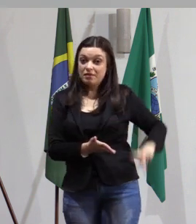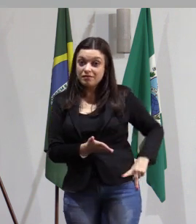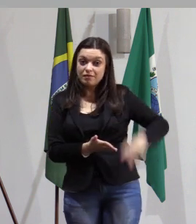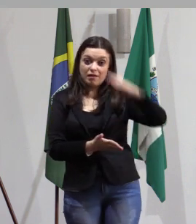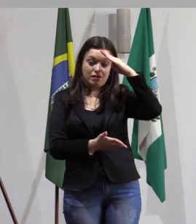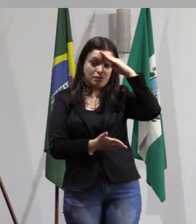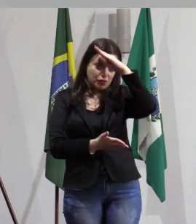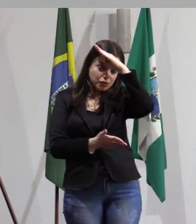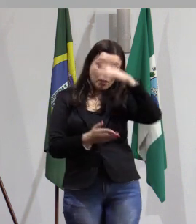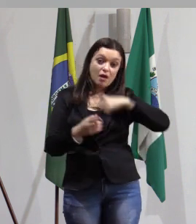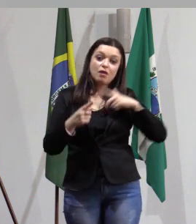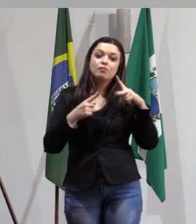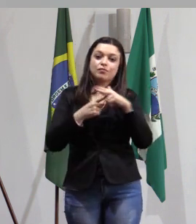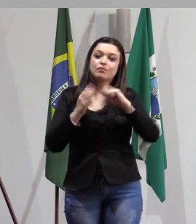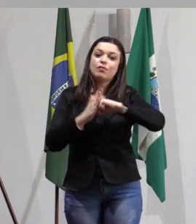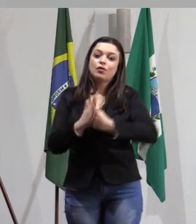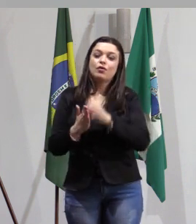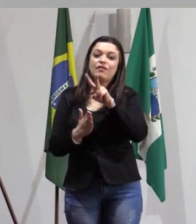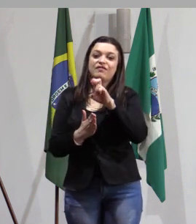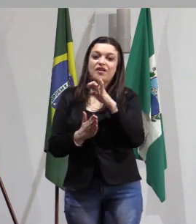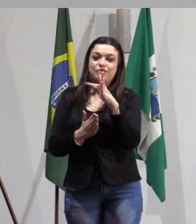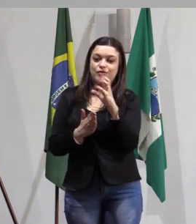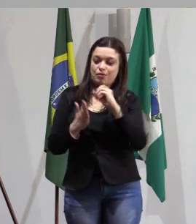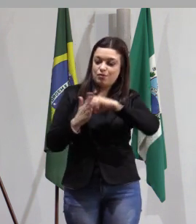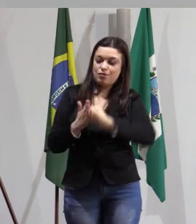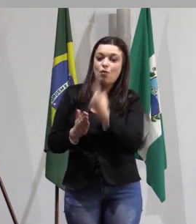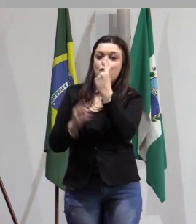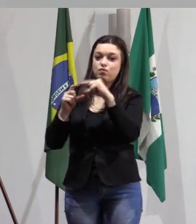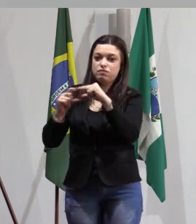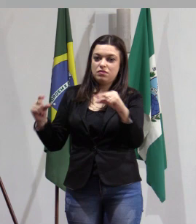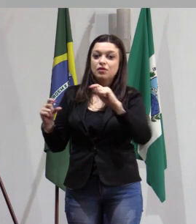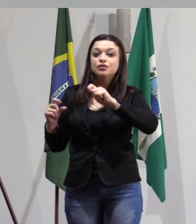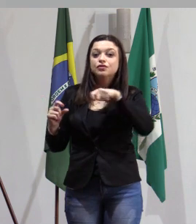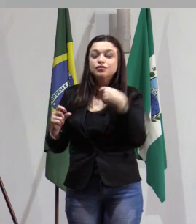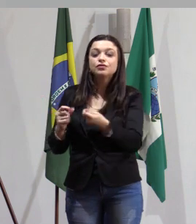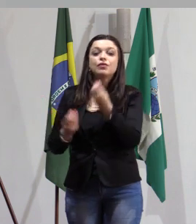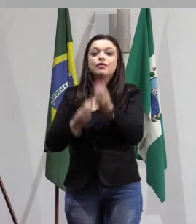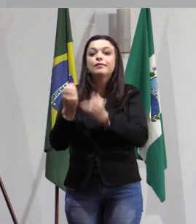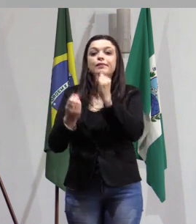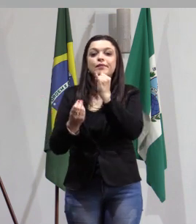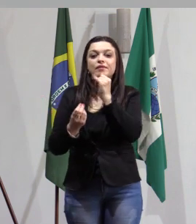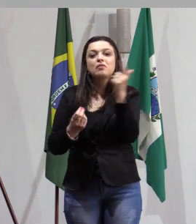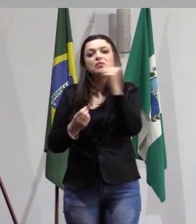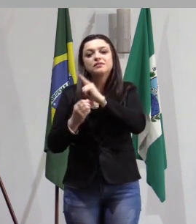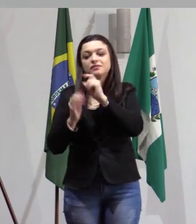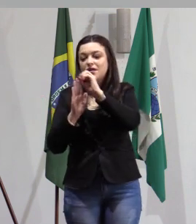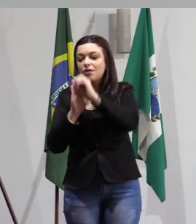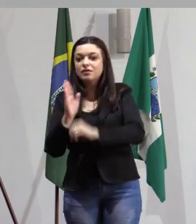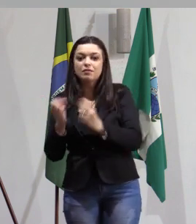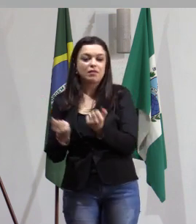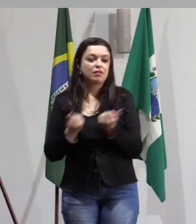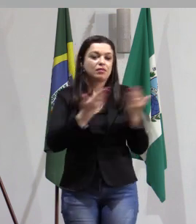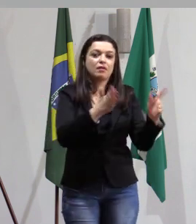no dispositivo que estabelecia isenções fiscais para as doações para os fundos patrimoniais.